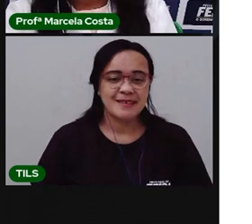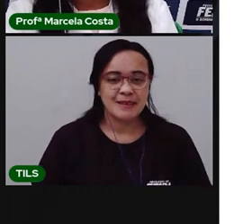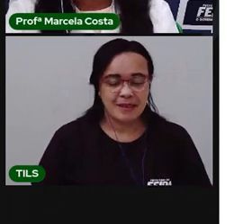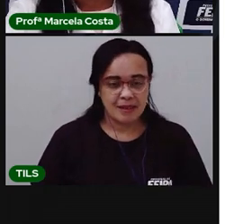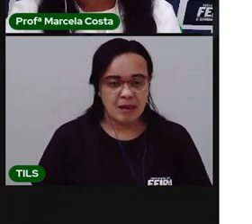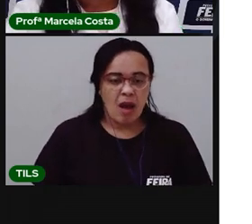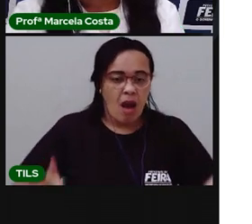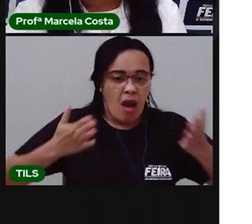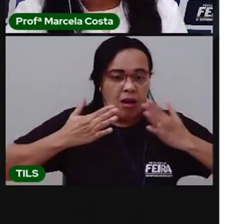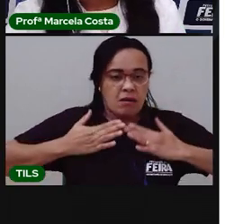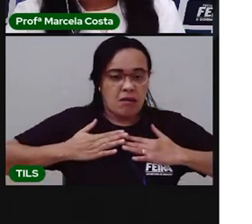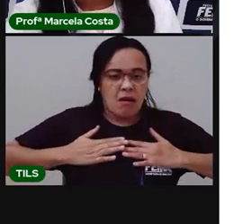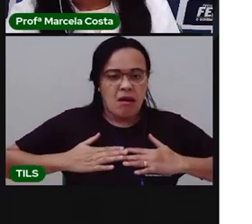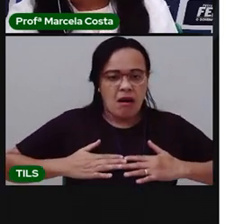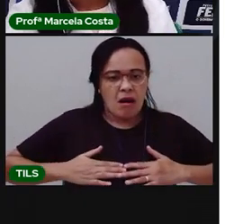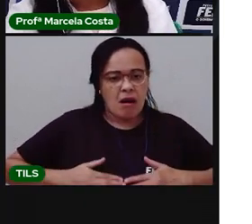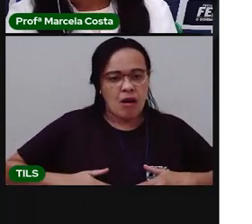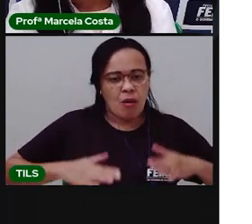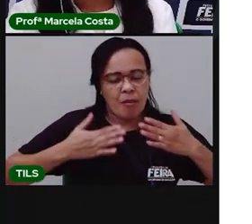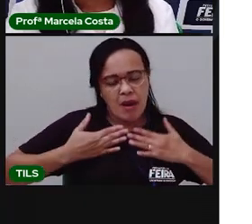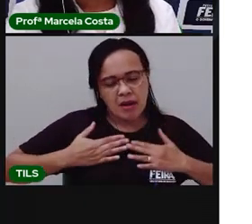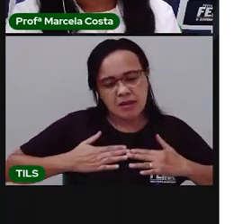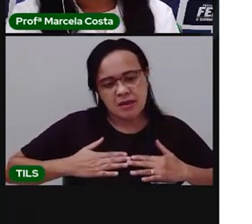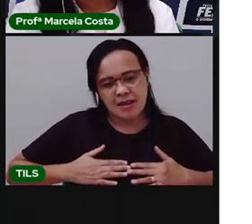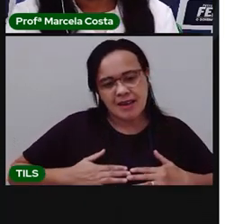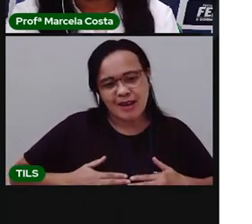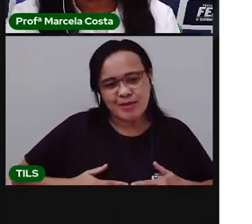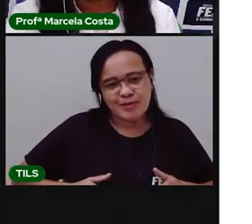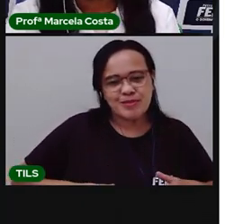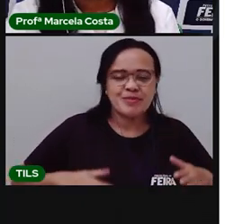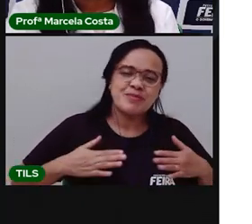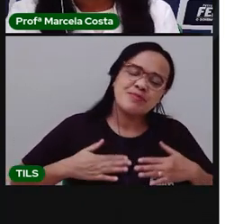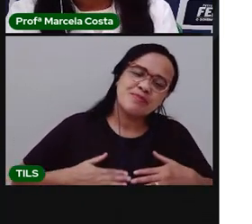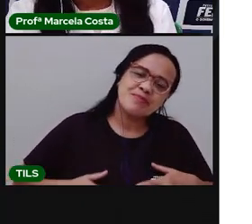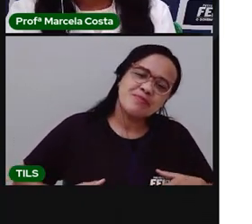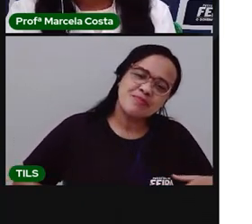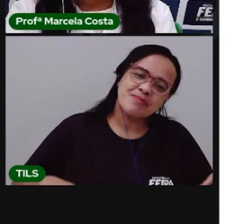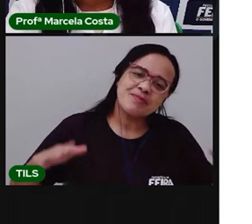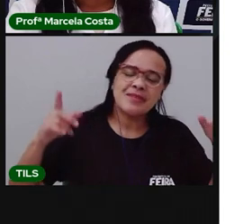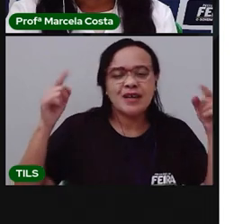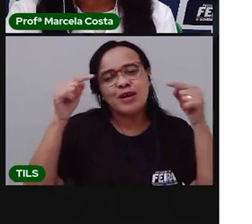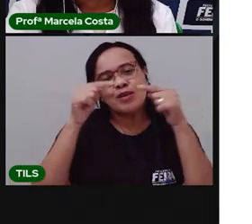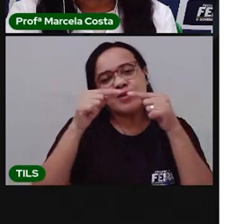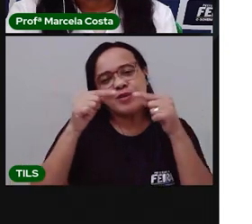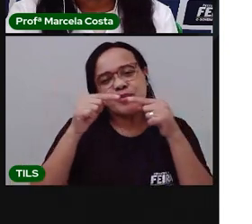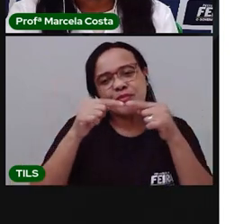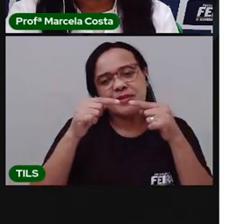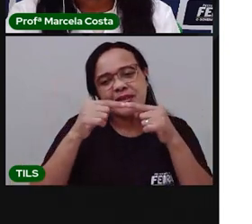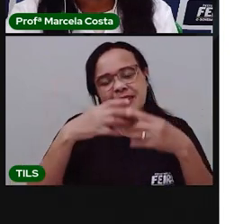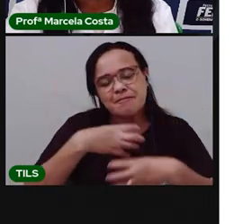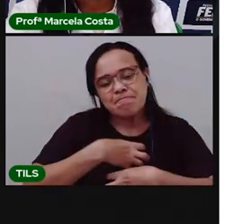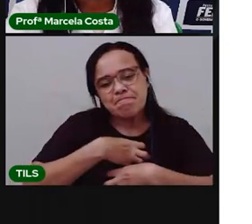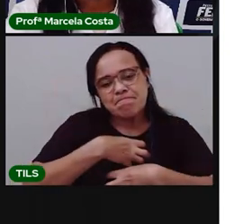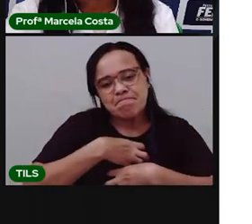Agora, calma. Uma pessoa que está calma, como é que ela se expressa?